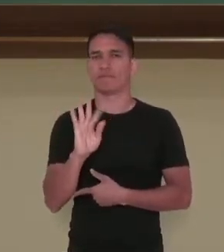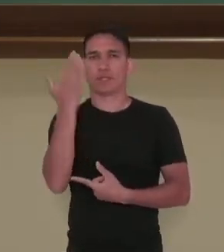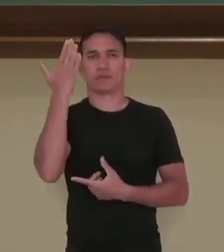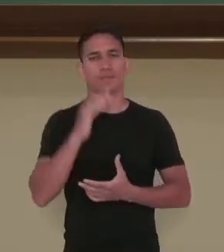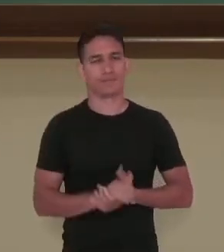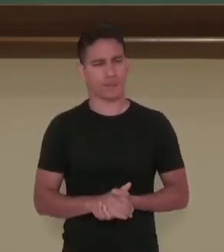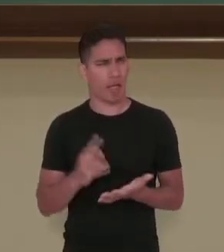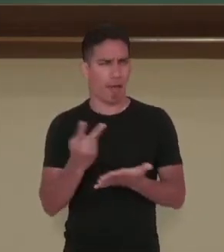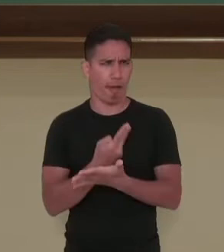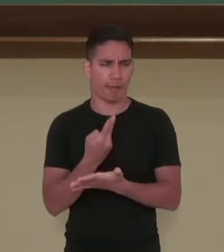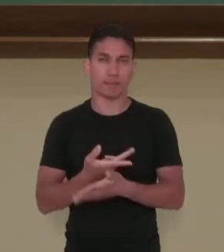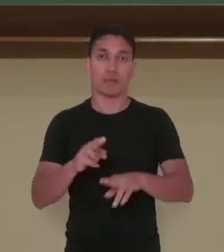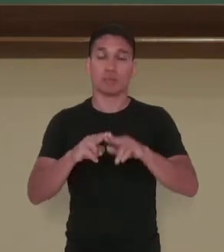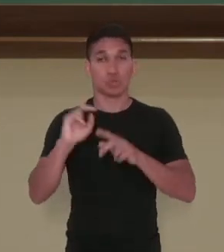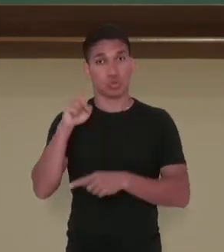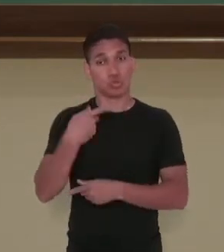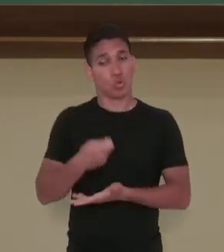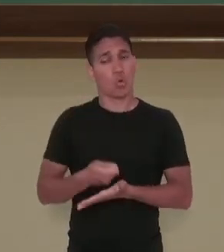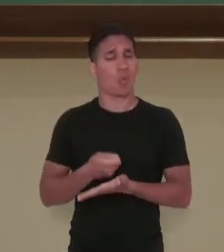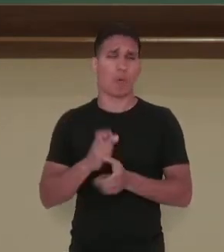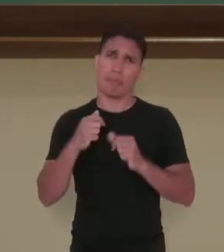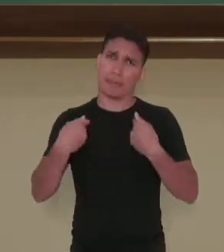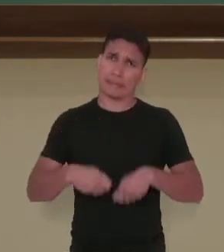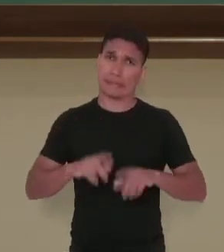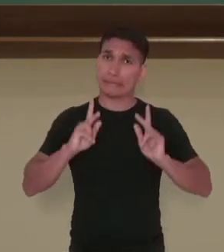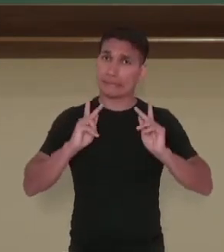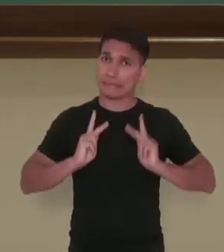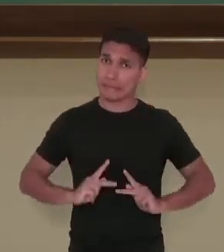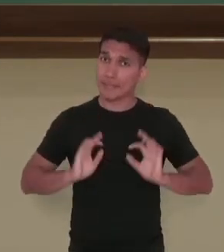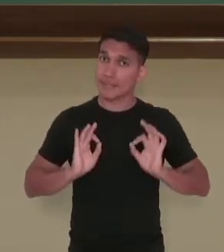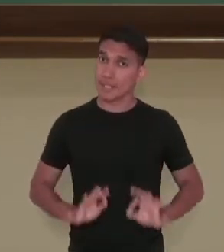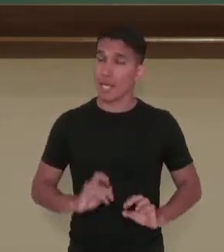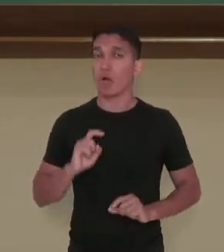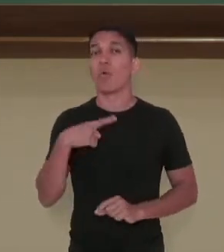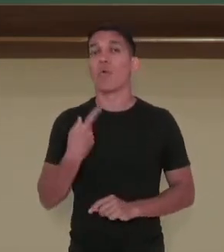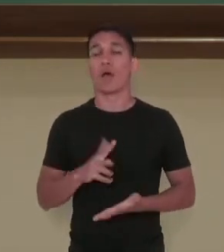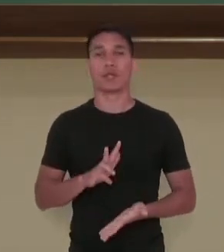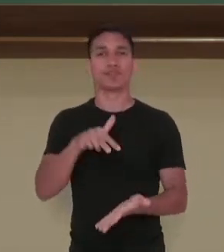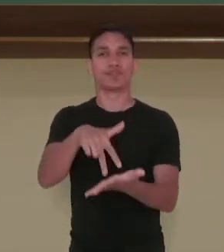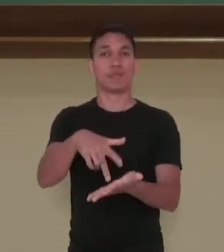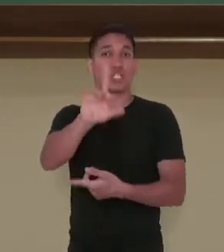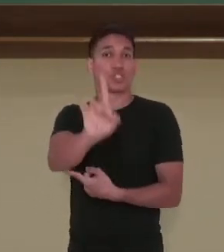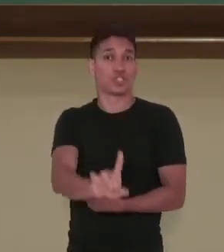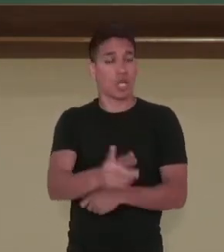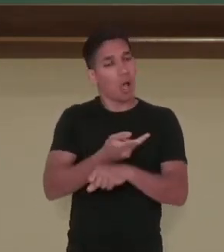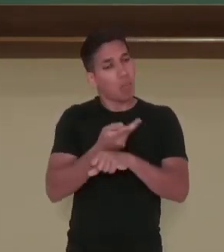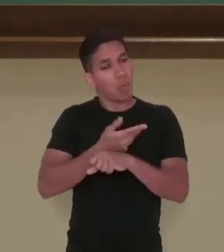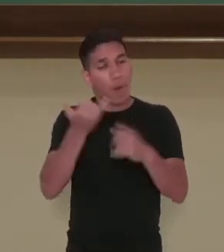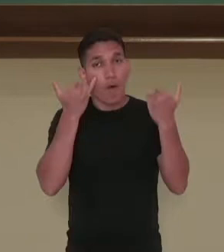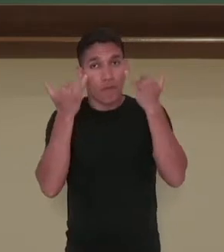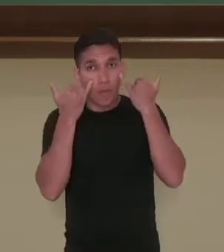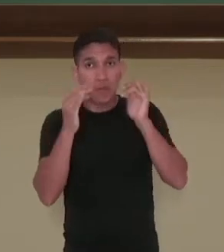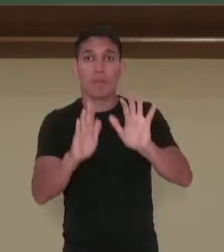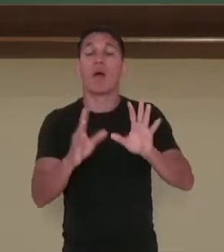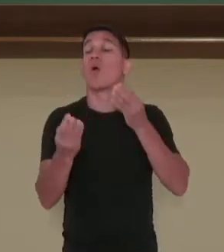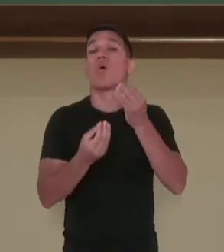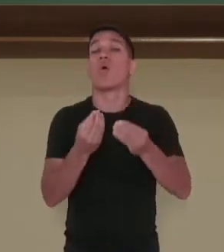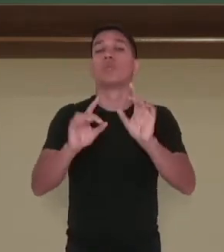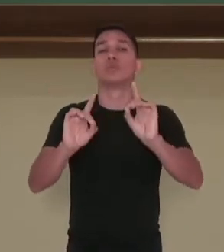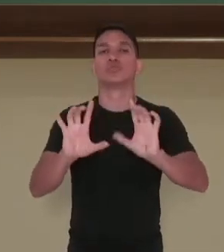nossa obrigação, o que cumpre é exercer o direito de buscar informação, mas de que